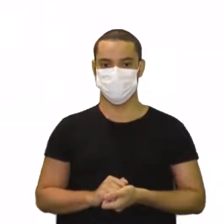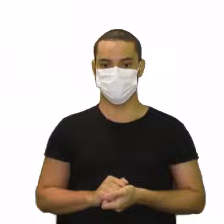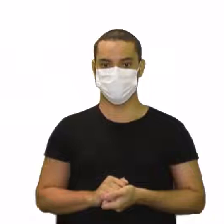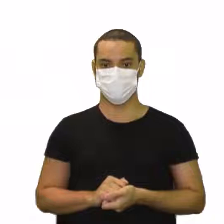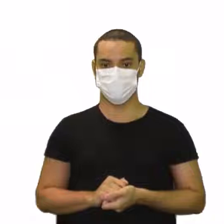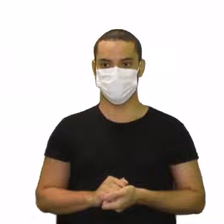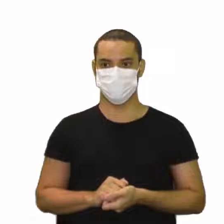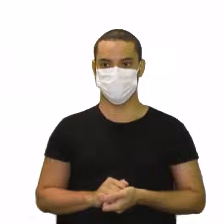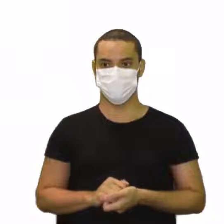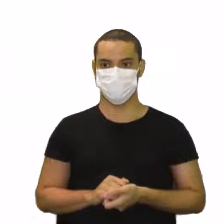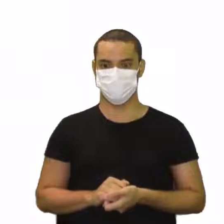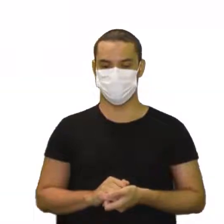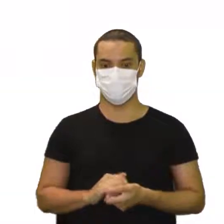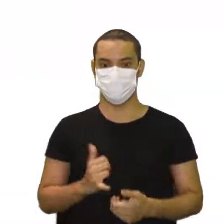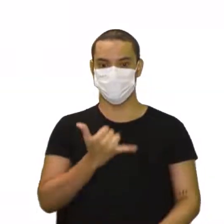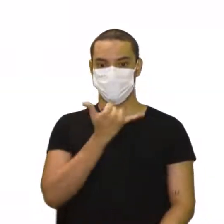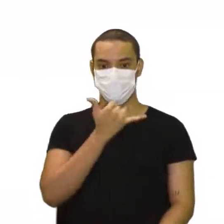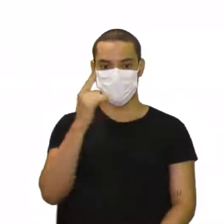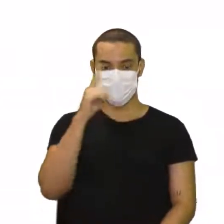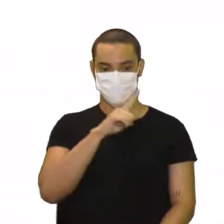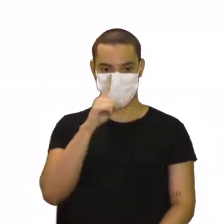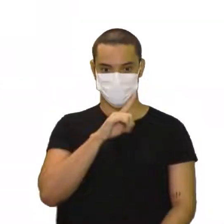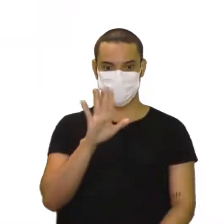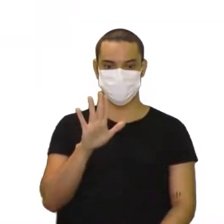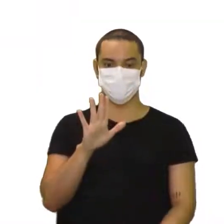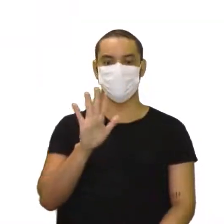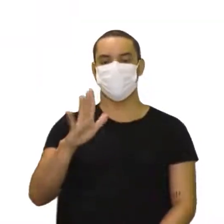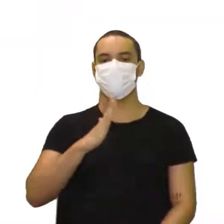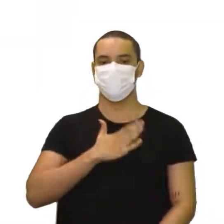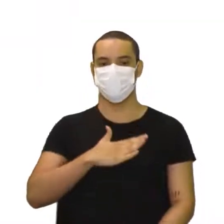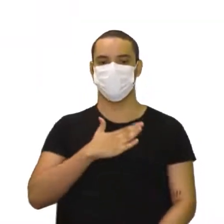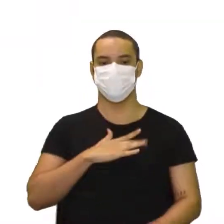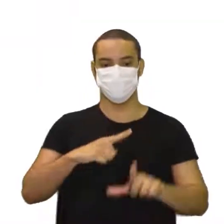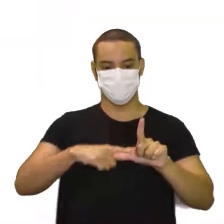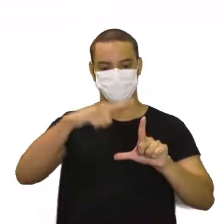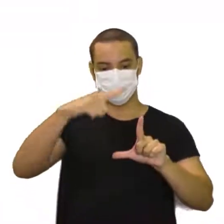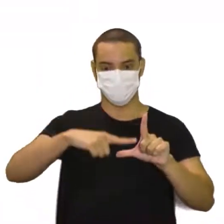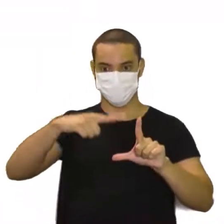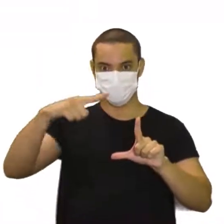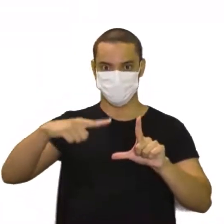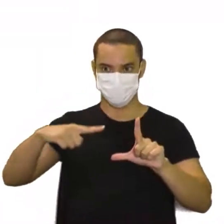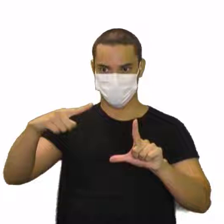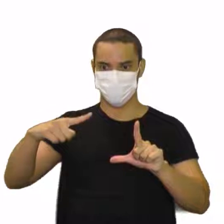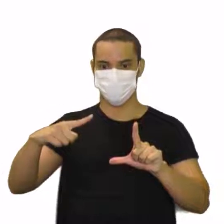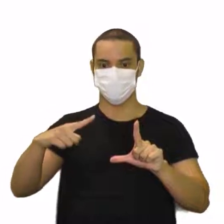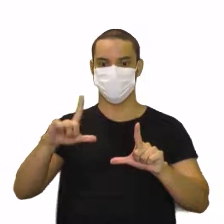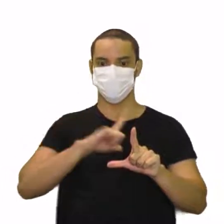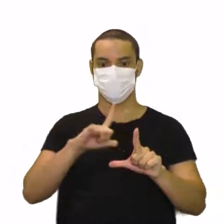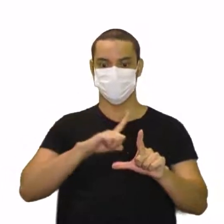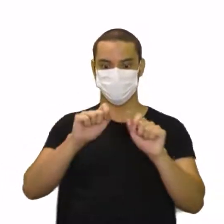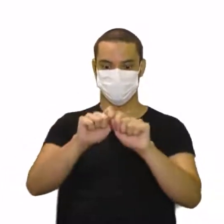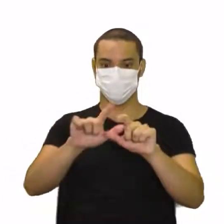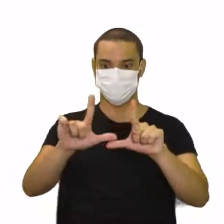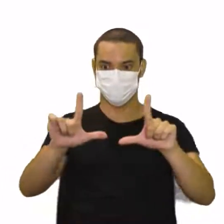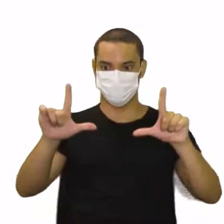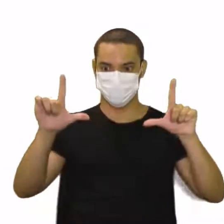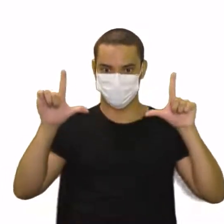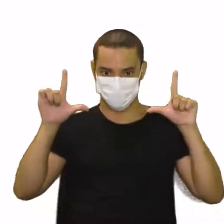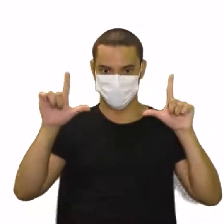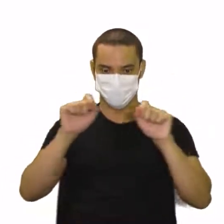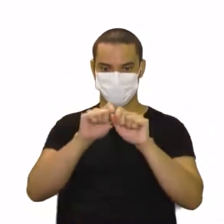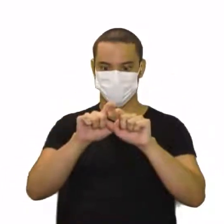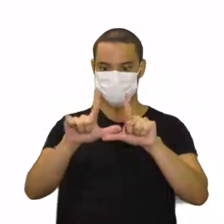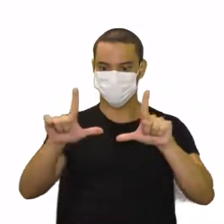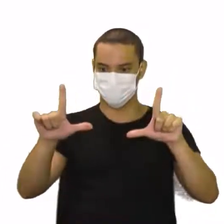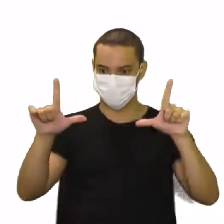pronto, falhou, já vai aqui. Uma escala, colocar uma escala, né, de ampliação. Pronto, veio o nome.